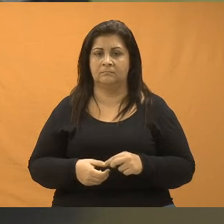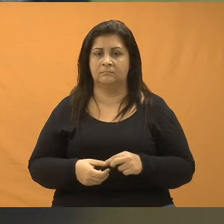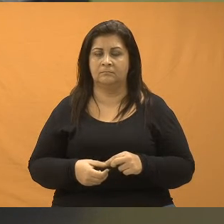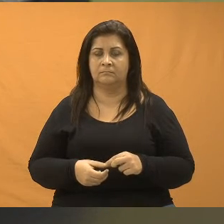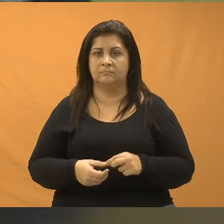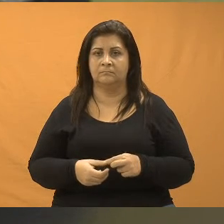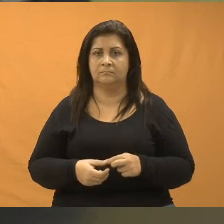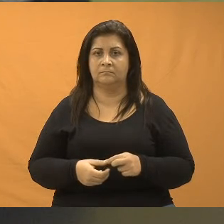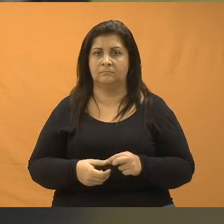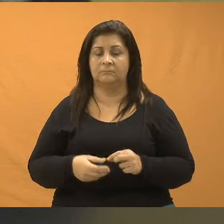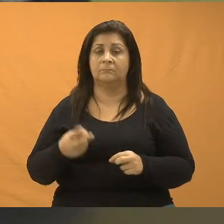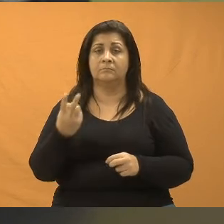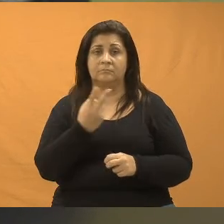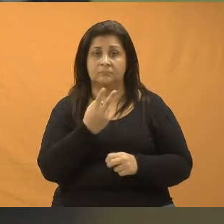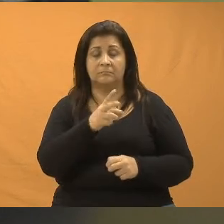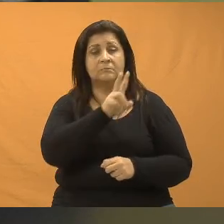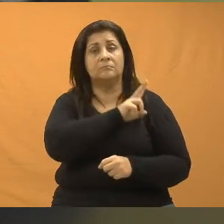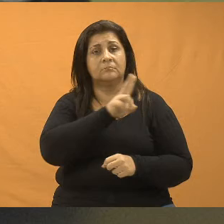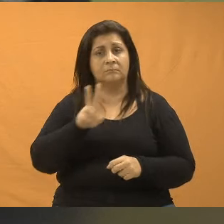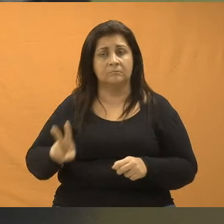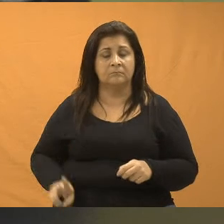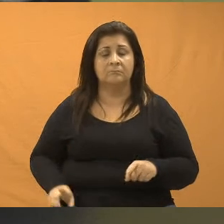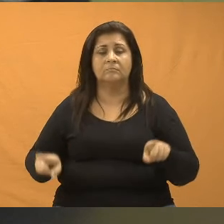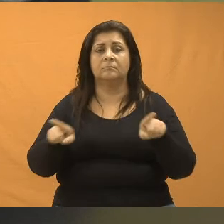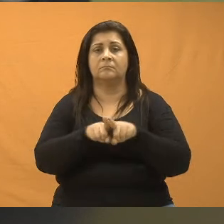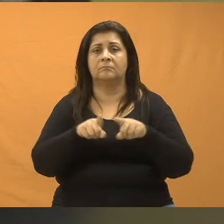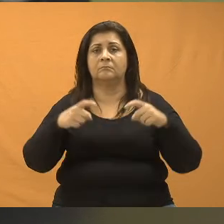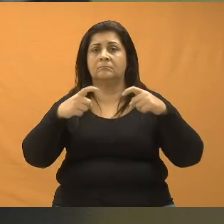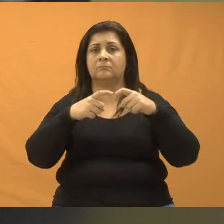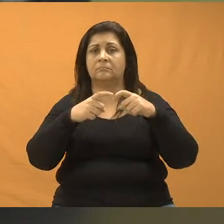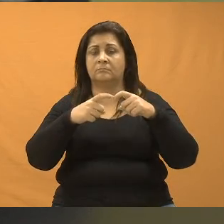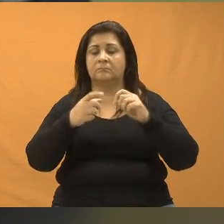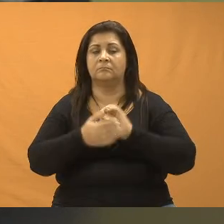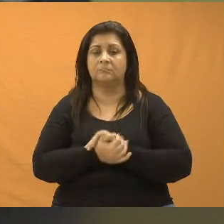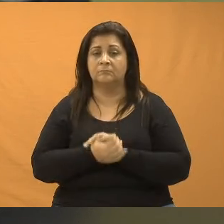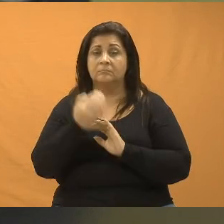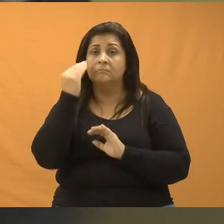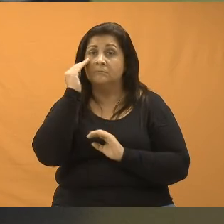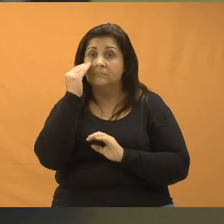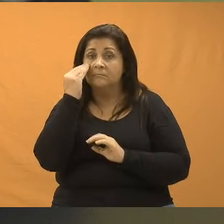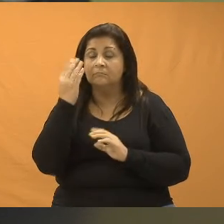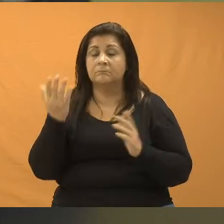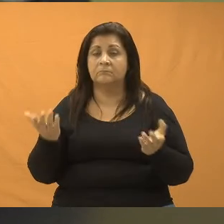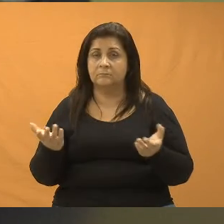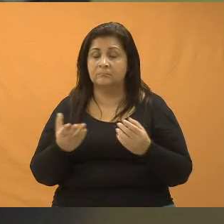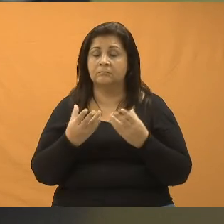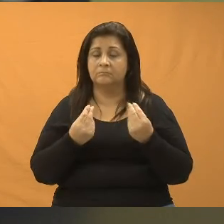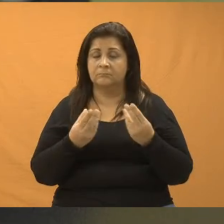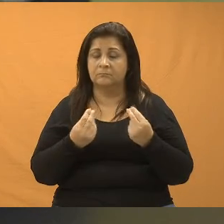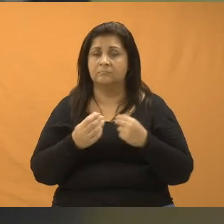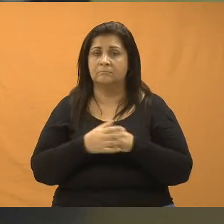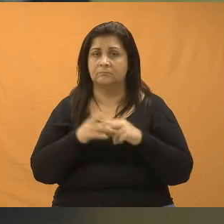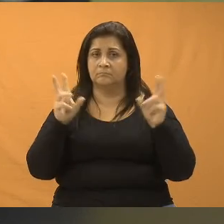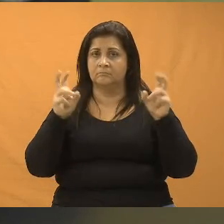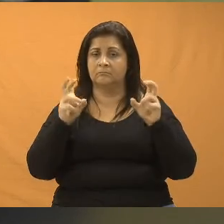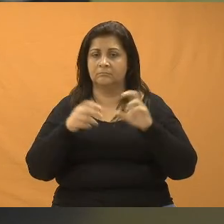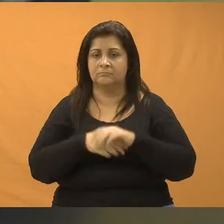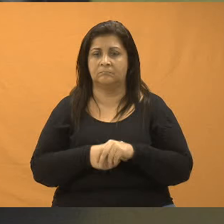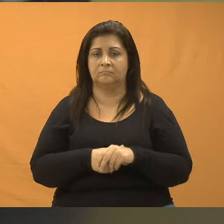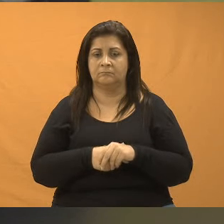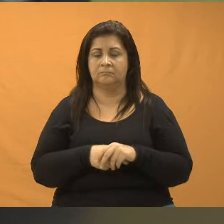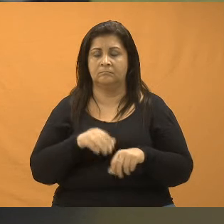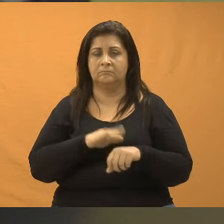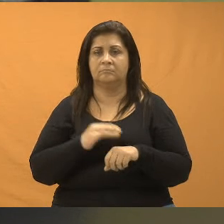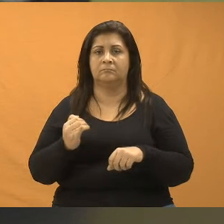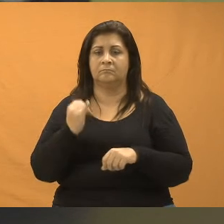de serem, né, vereadores, são médicos e entendem também bastante dessa questão. Então, acho que o